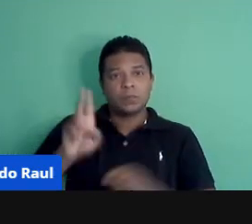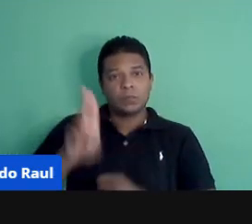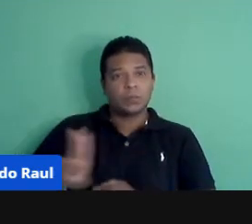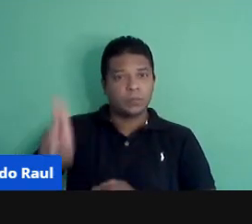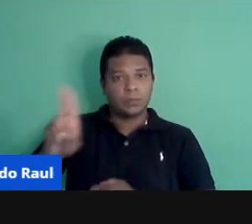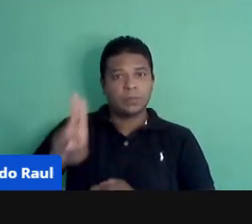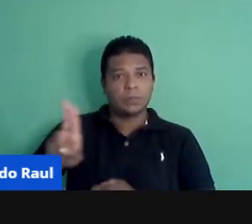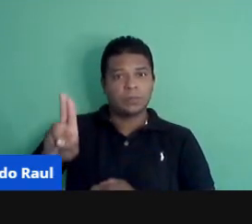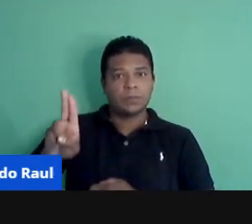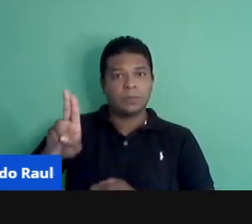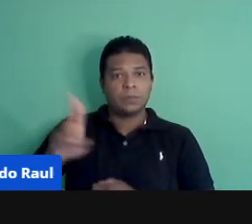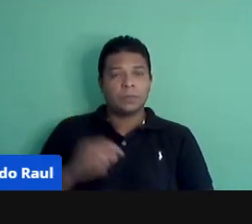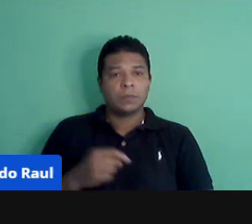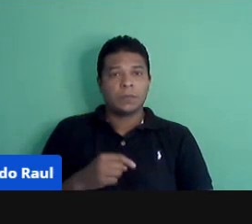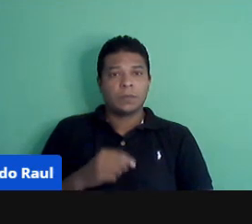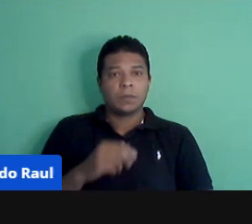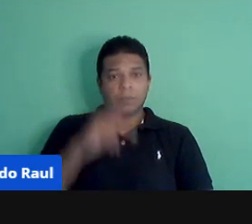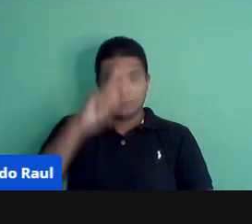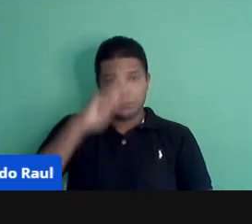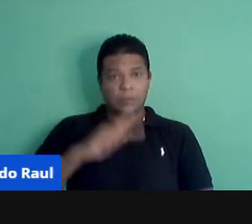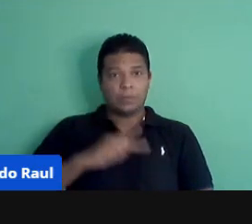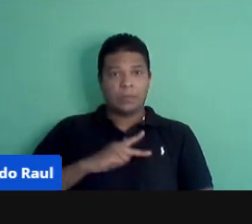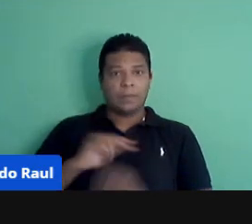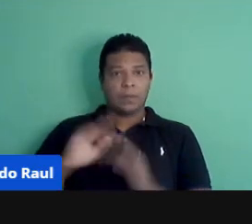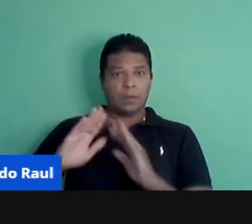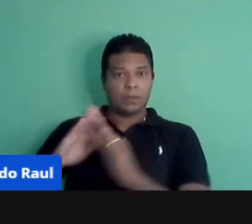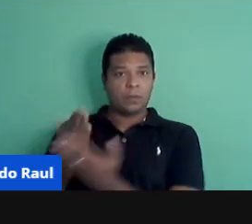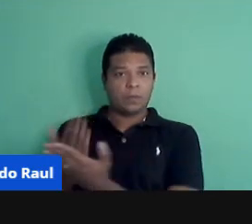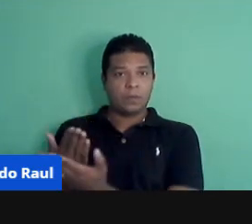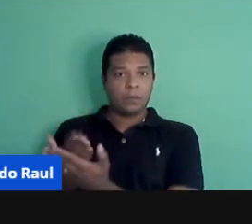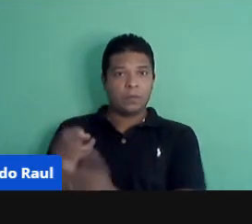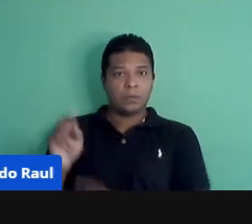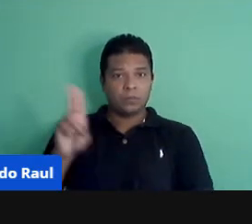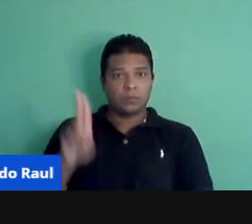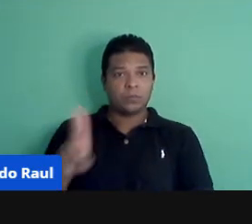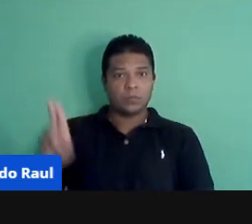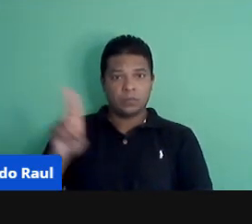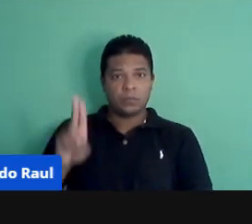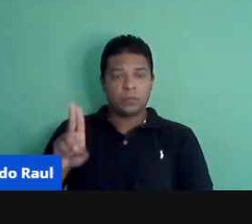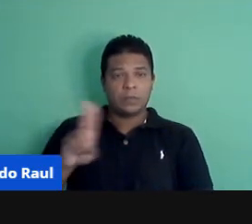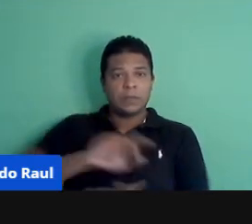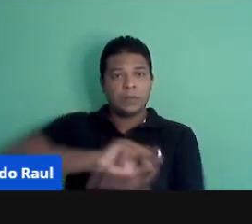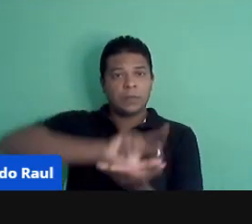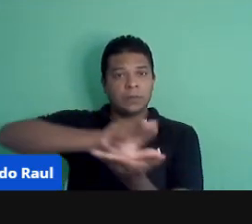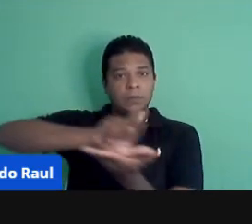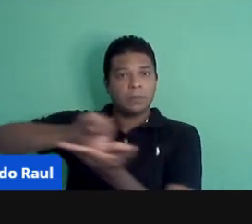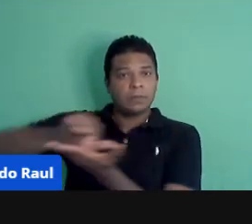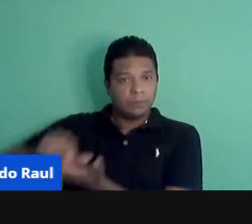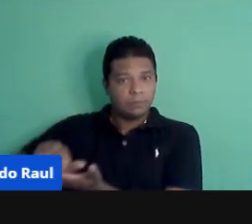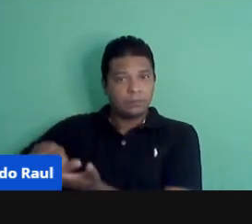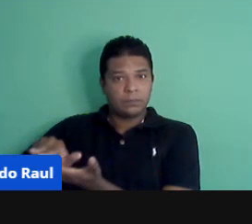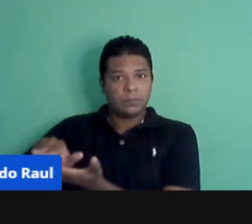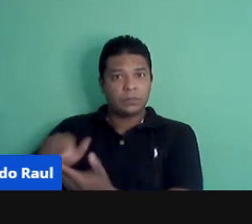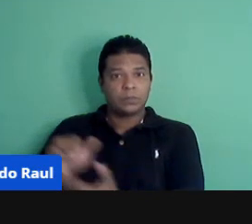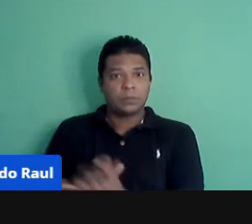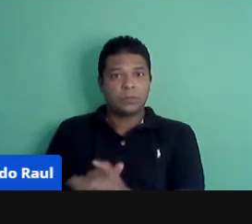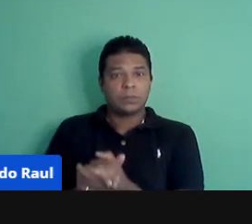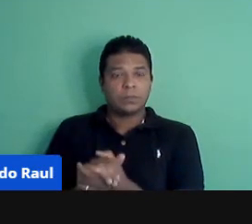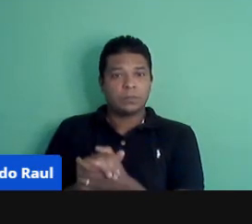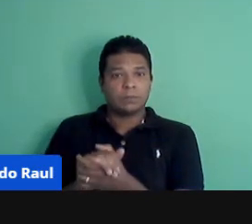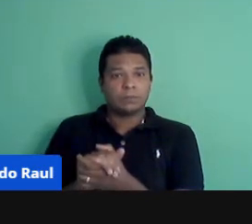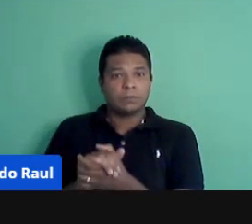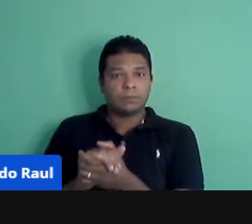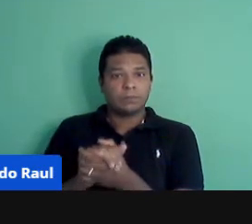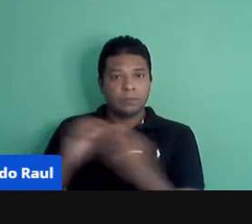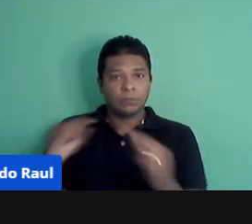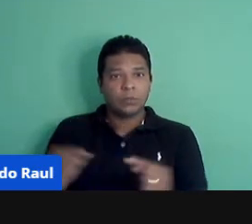utilizadas. Eu, particularmente, na minha escola, tenho utilizado essa variação, né? E, de acordo com a variação, eu vou